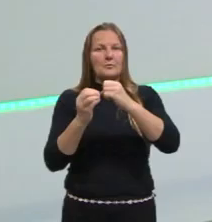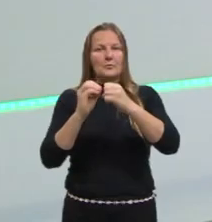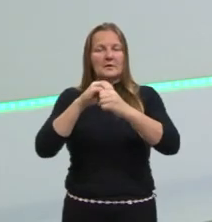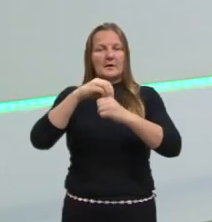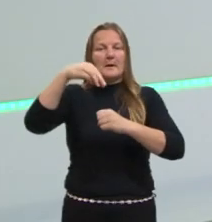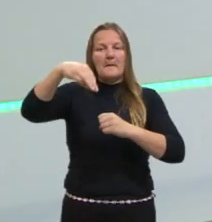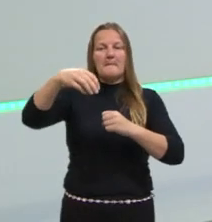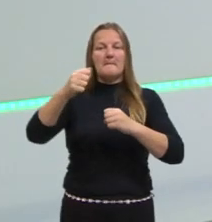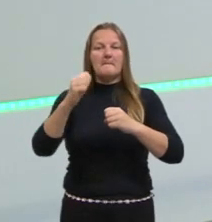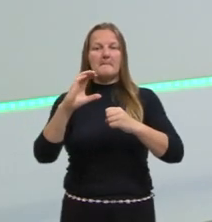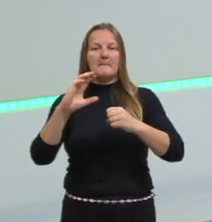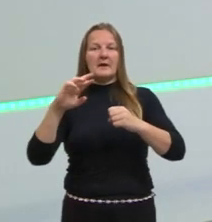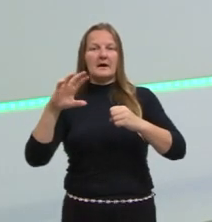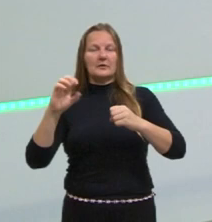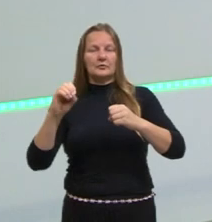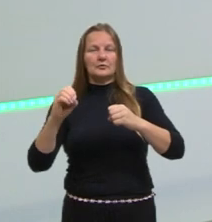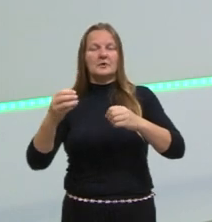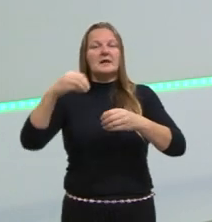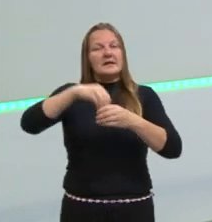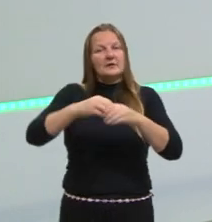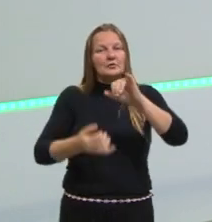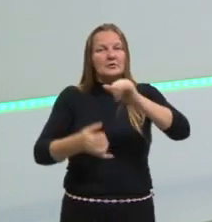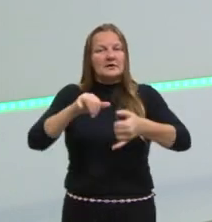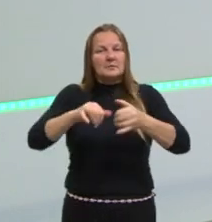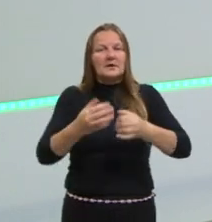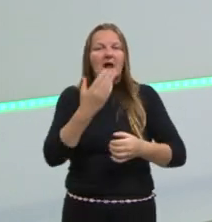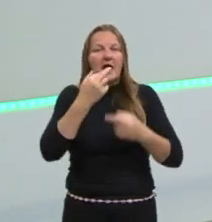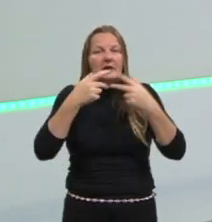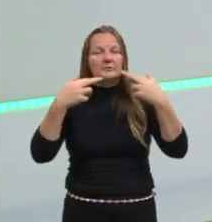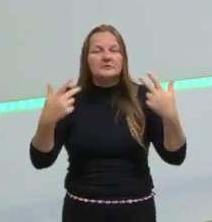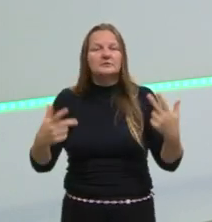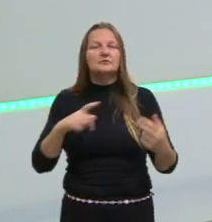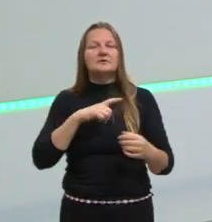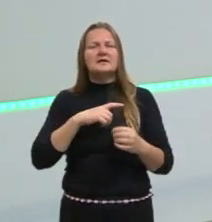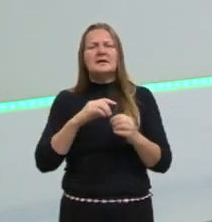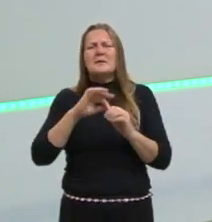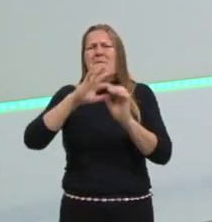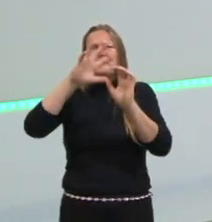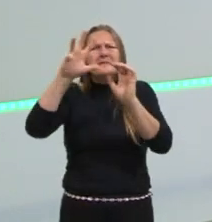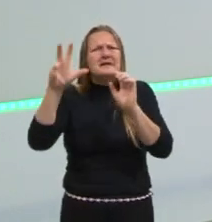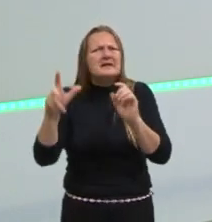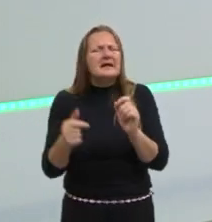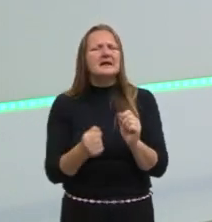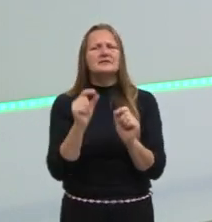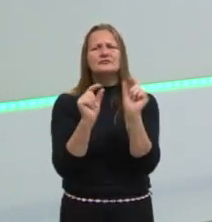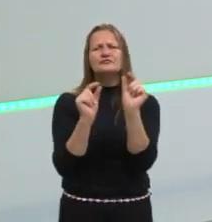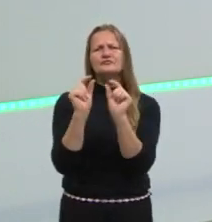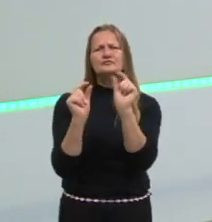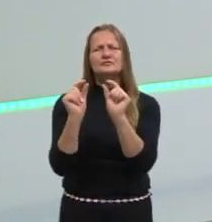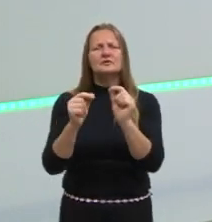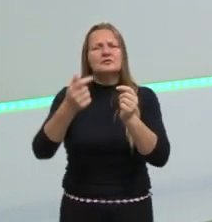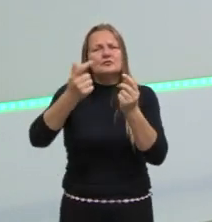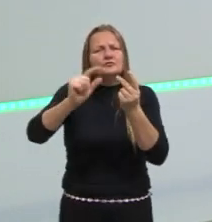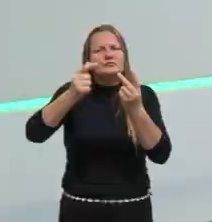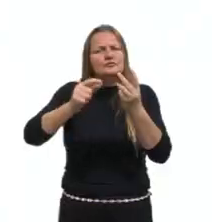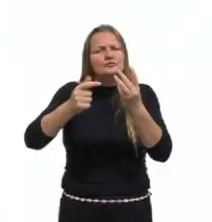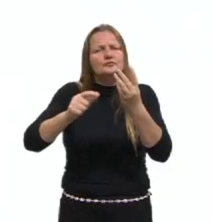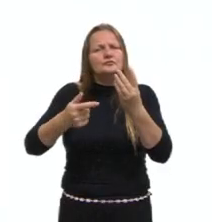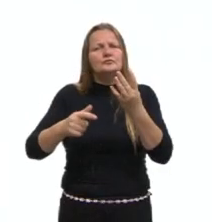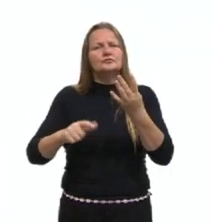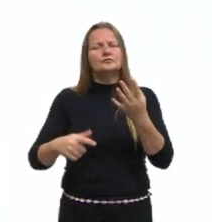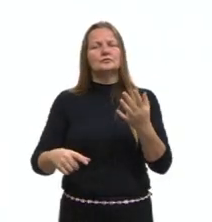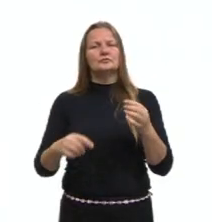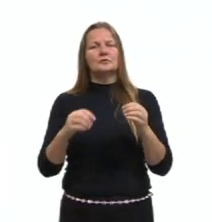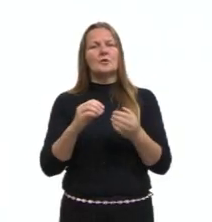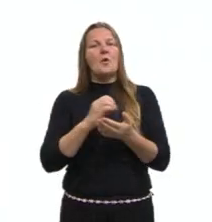macrosmoléculas na química dos alimentos eles são compostos por milhares de unidades de repetição tá de